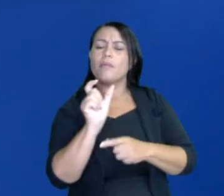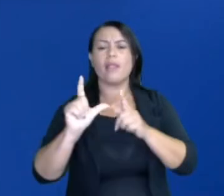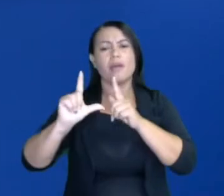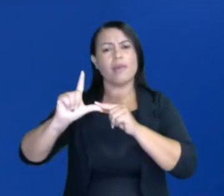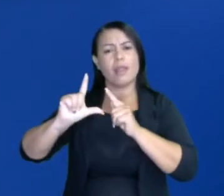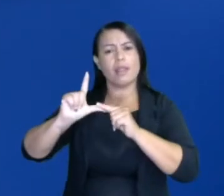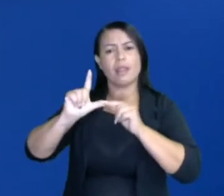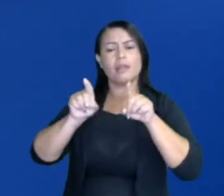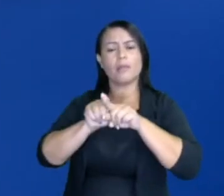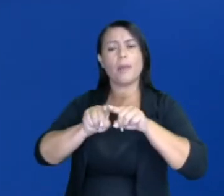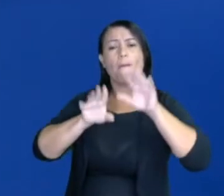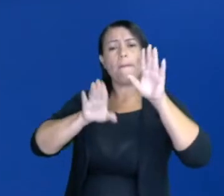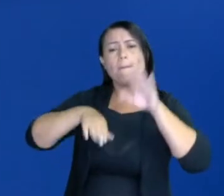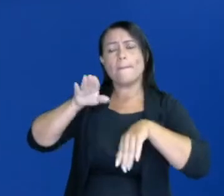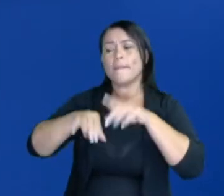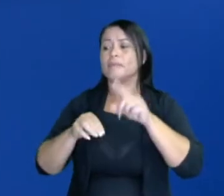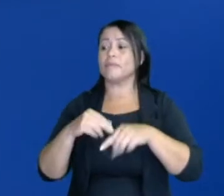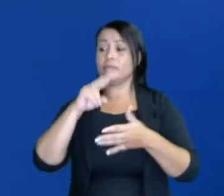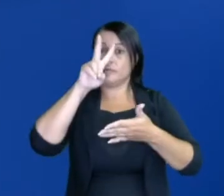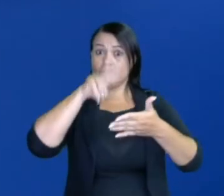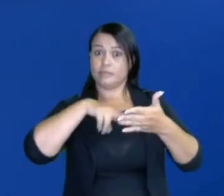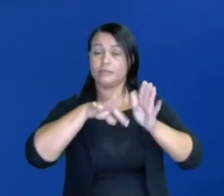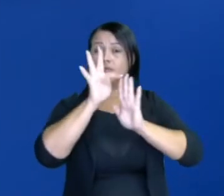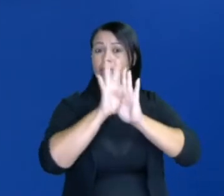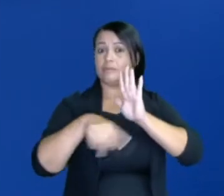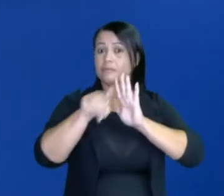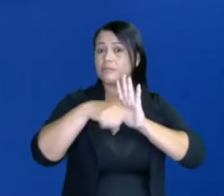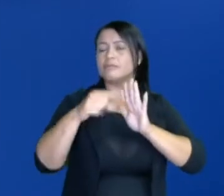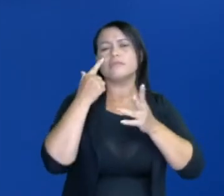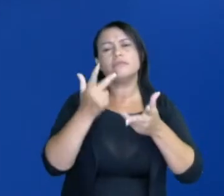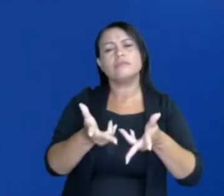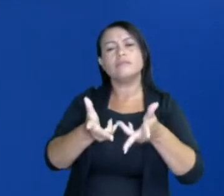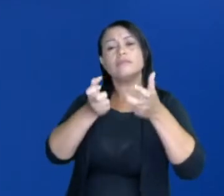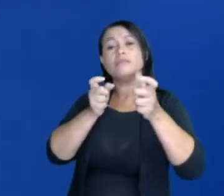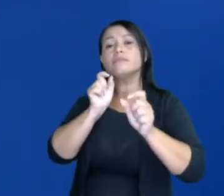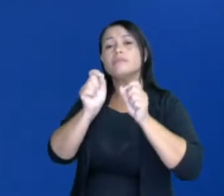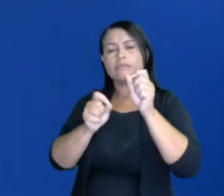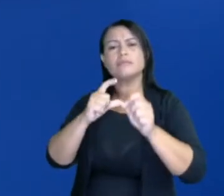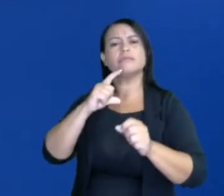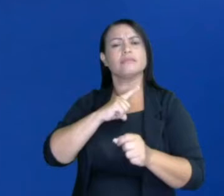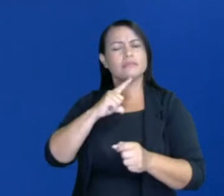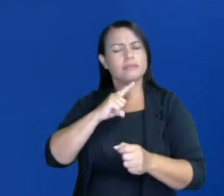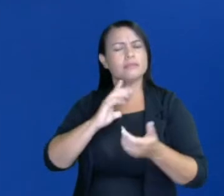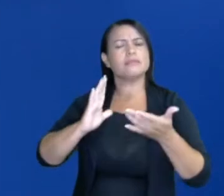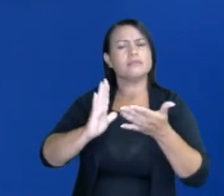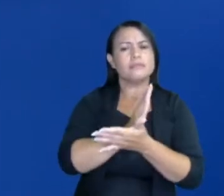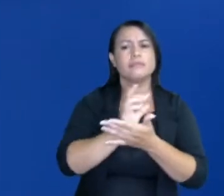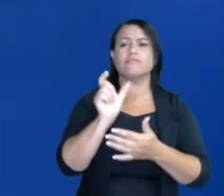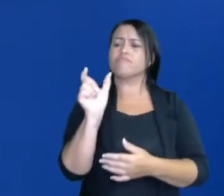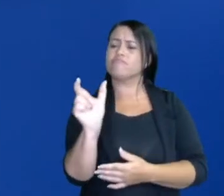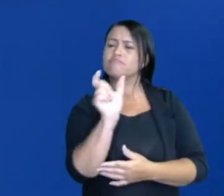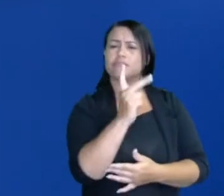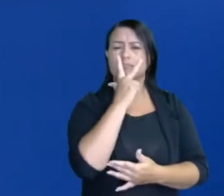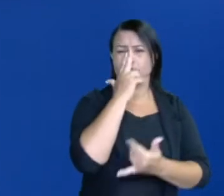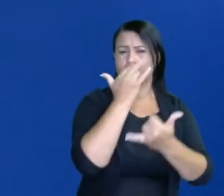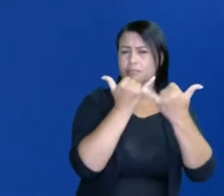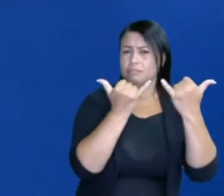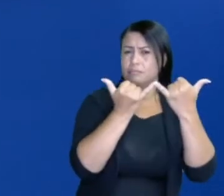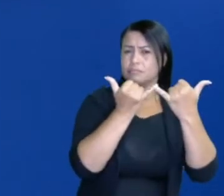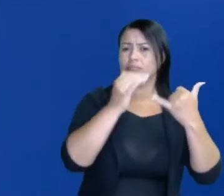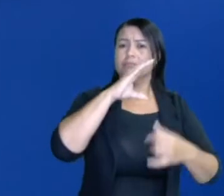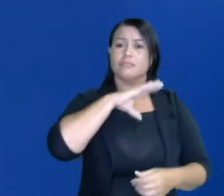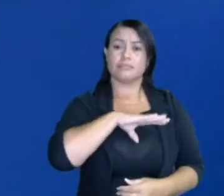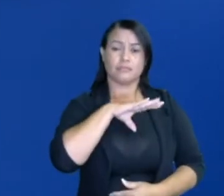letra. Certo? Eu vou ler esse texto para vocês perceberem que apesar de algumas palavras serem parecidas